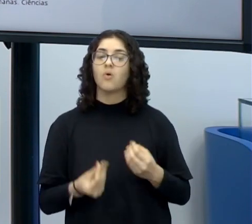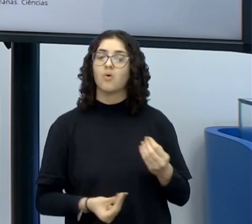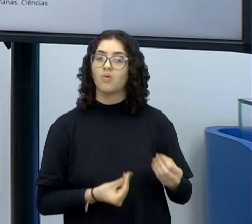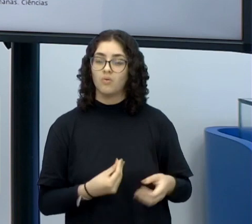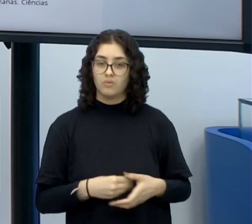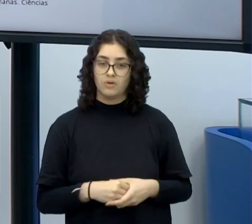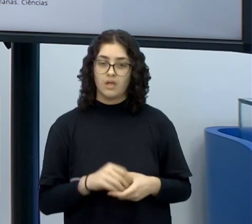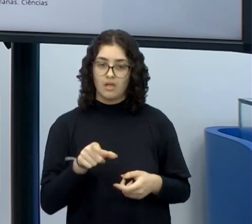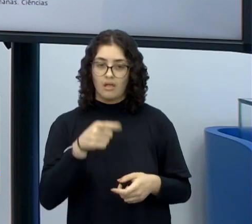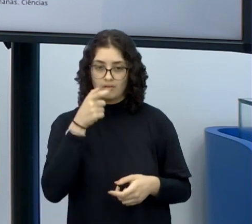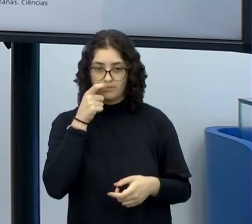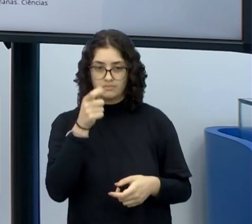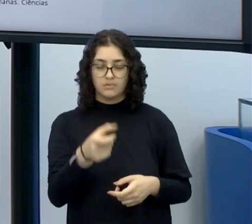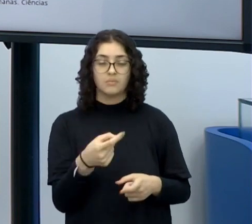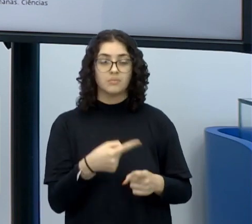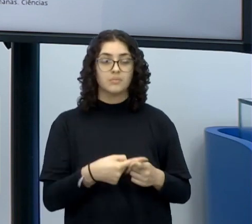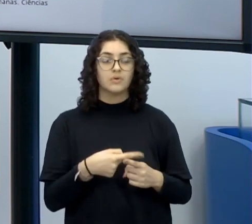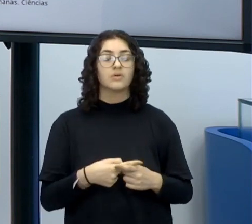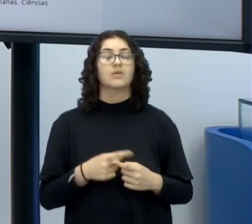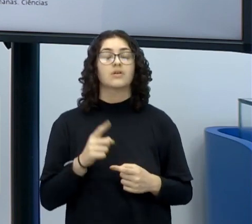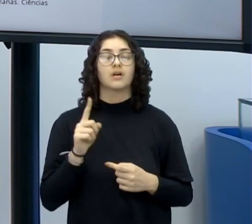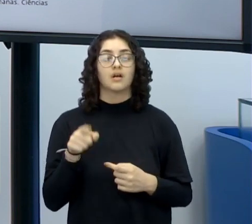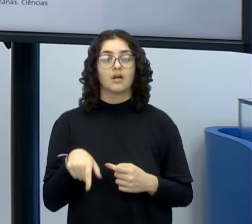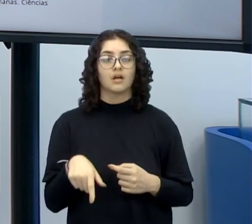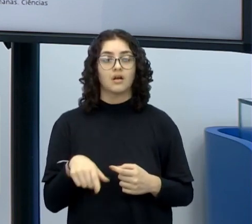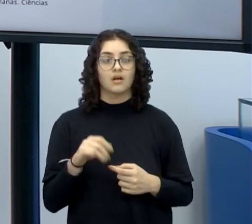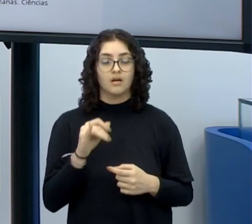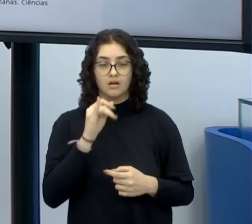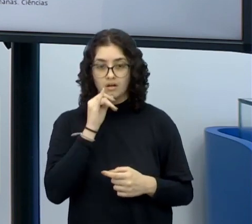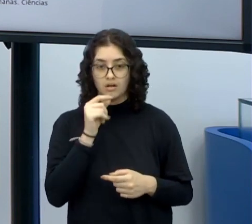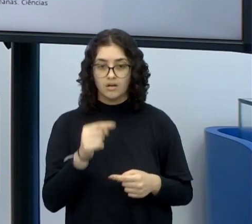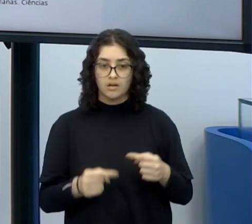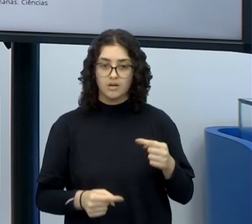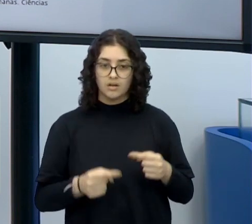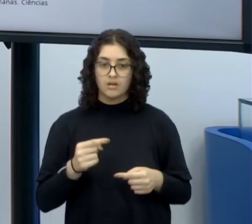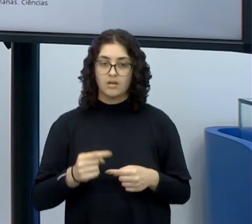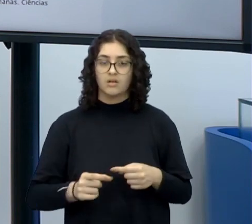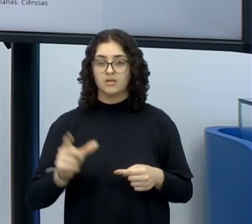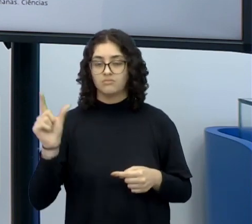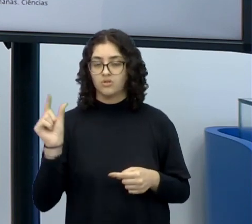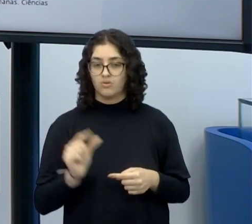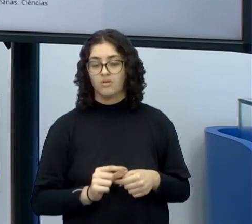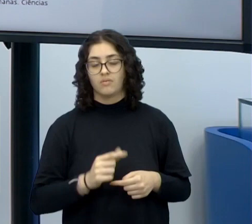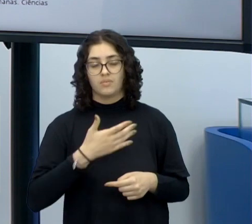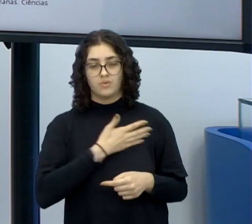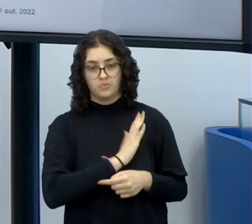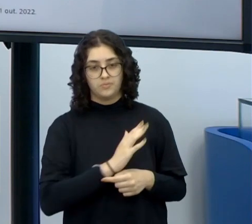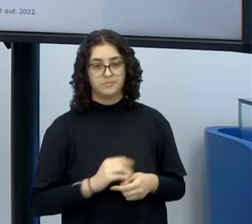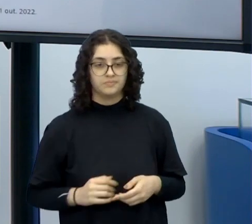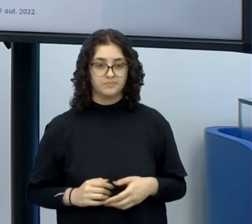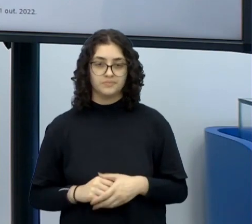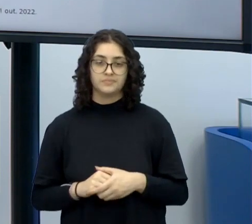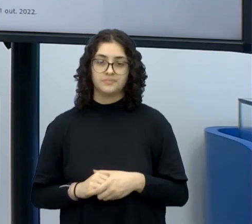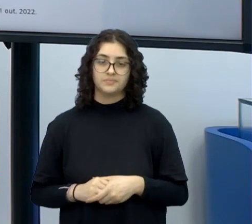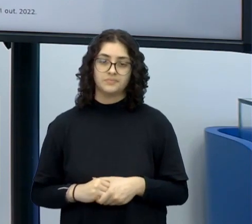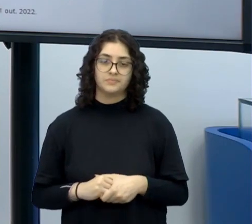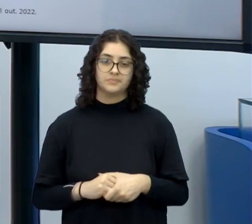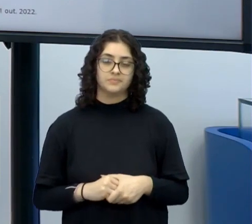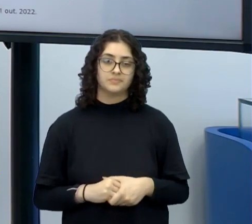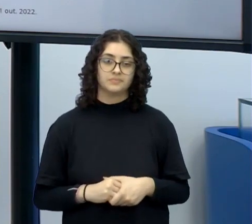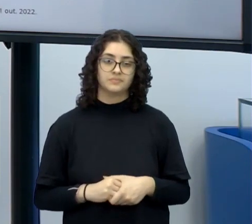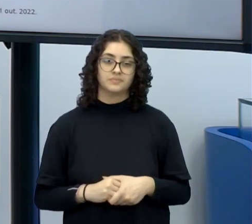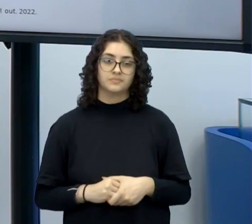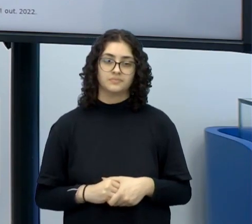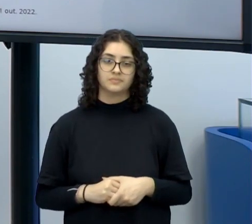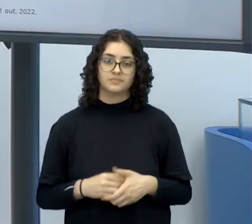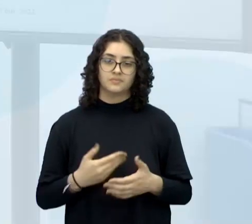funciona? Seria interessante, porque assim também o diálogo diminui os preconceitos, tá? Então, eu deixei para vocês aí que na